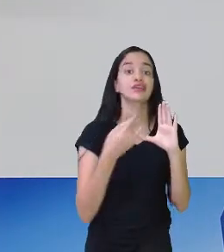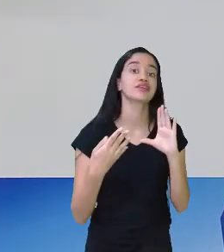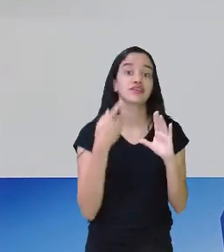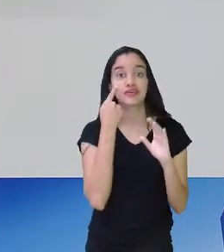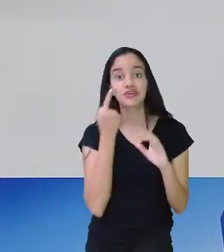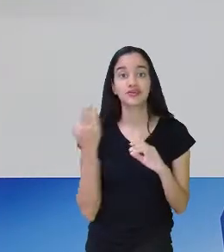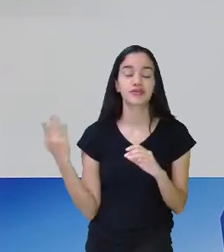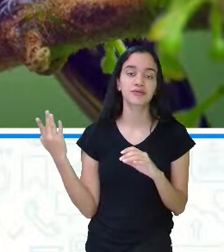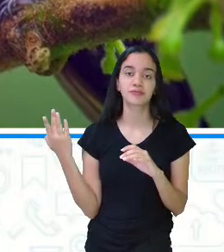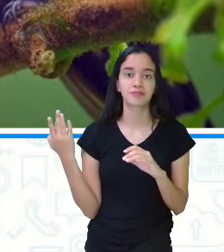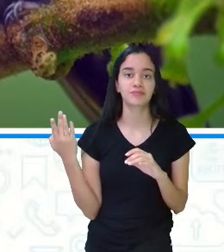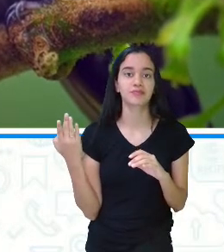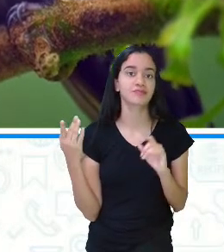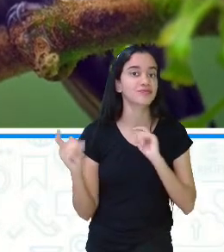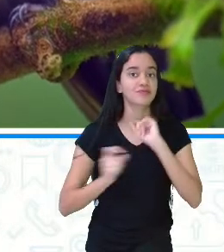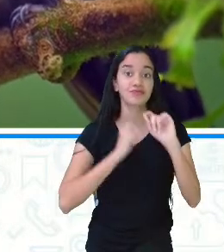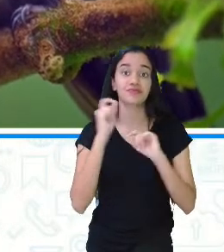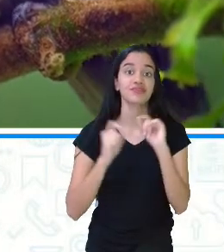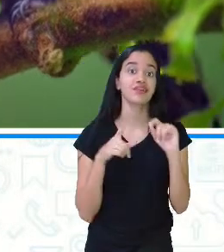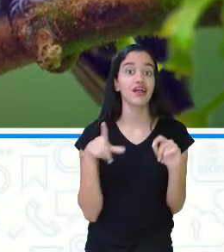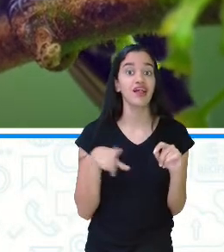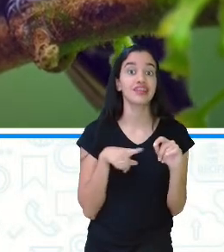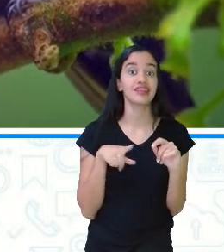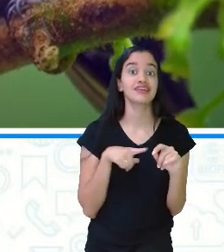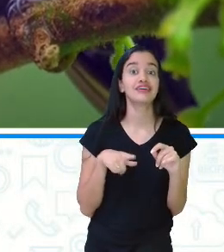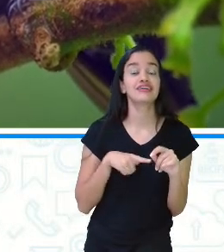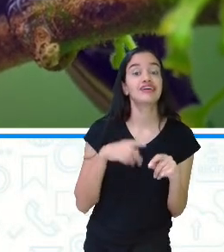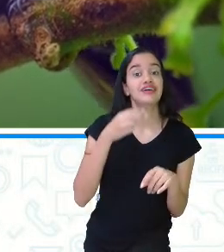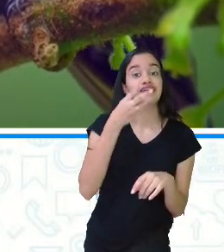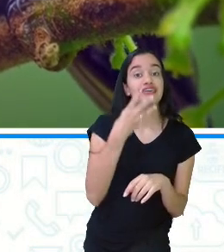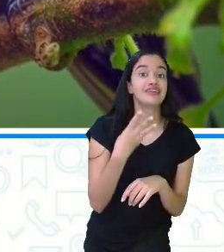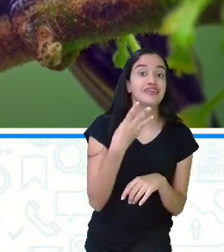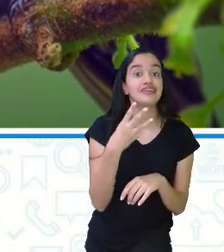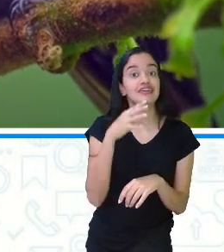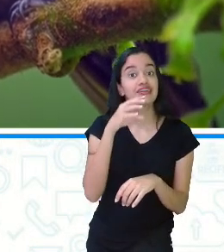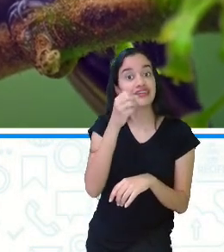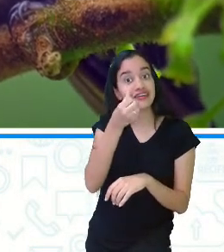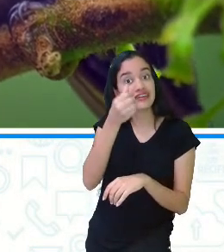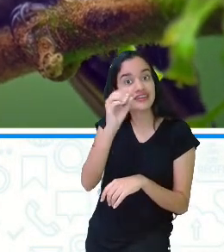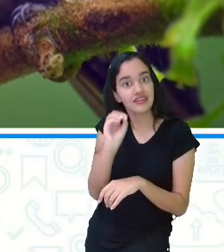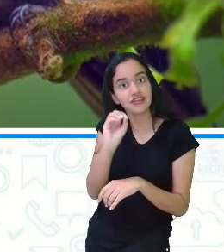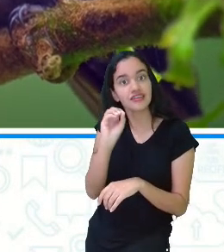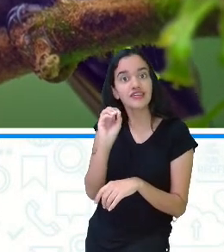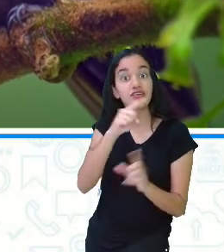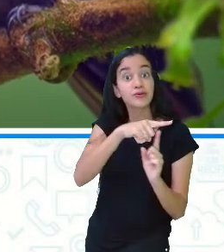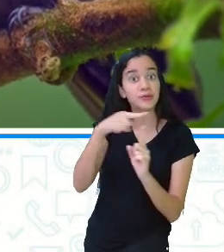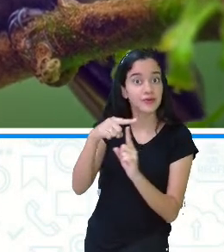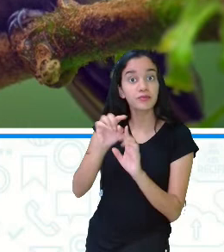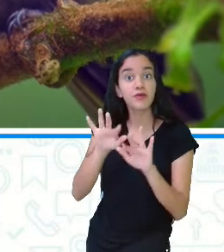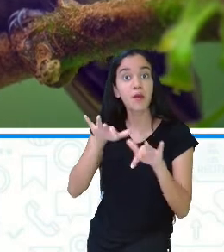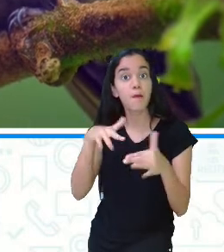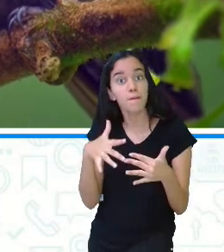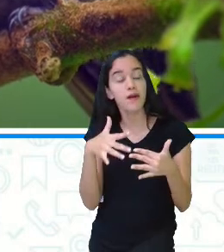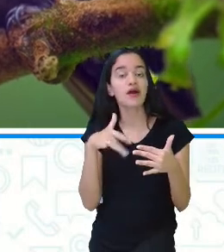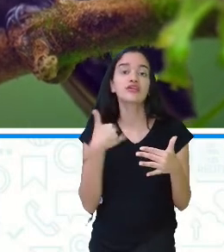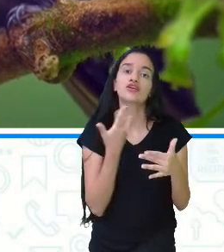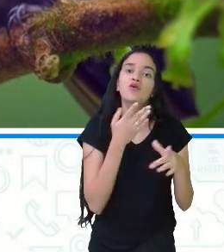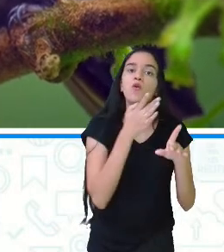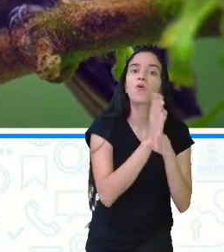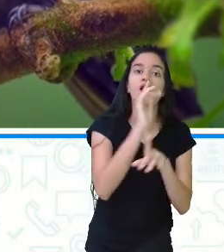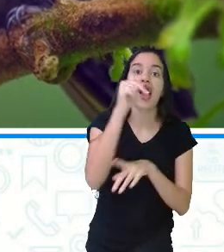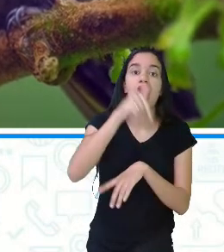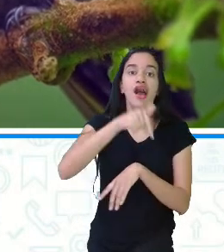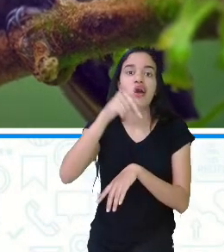desse beija-florzinho ali, ó, tem mais de 360 espécies, mas a maioria dessas espécies são encontradas aqui